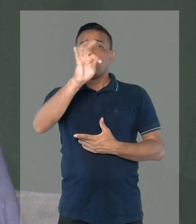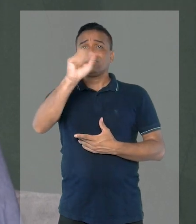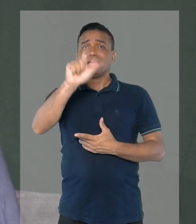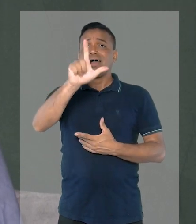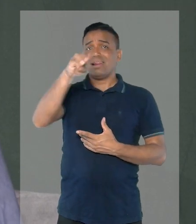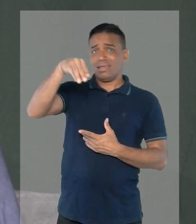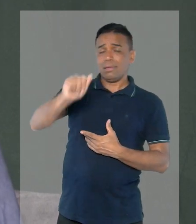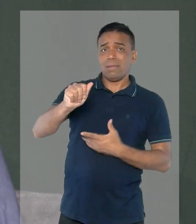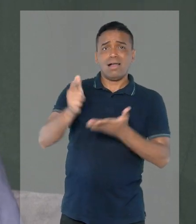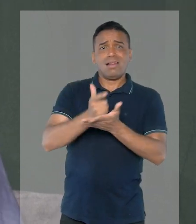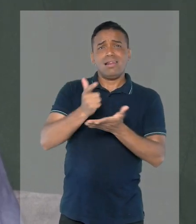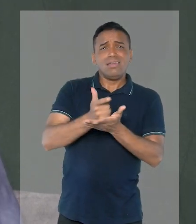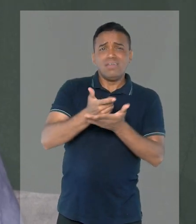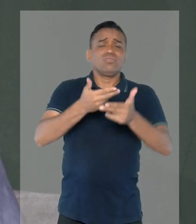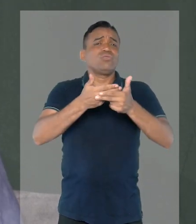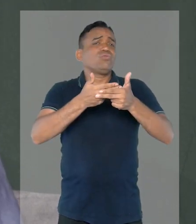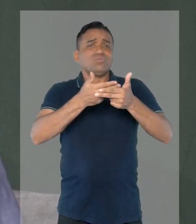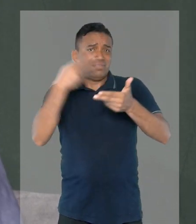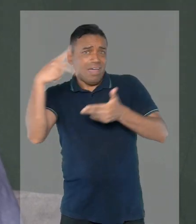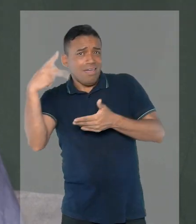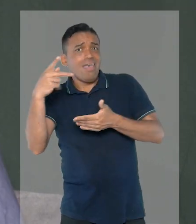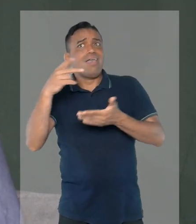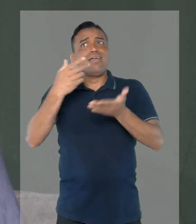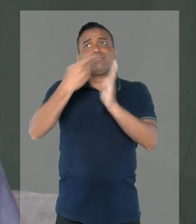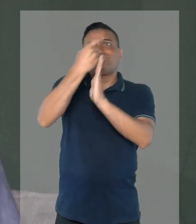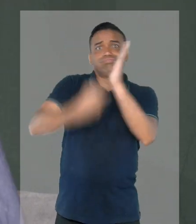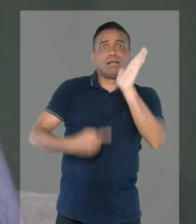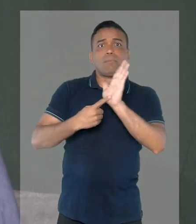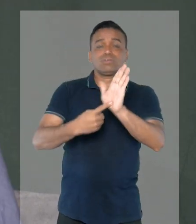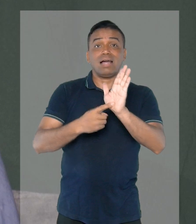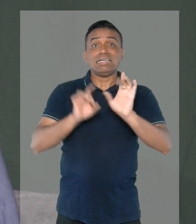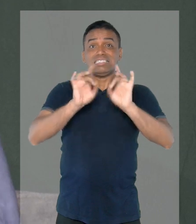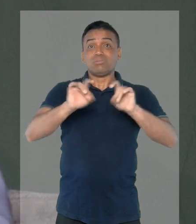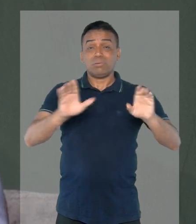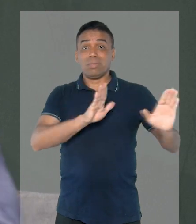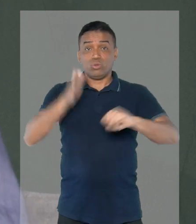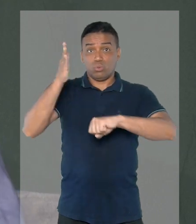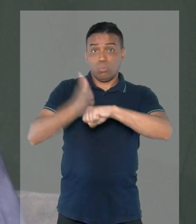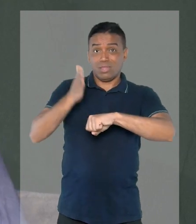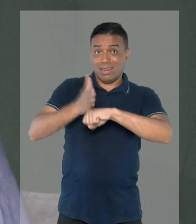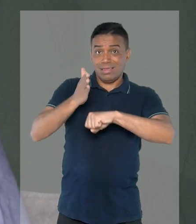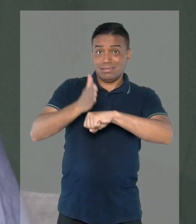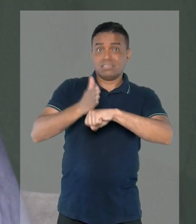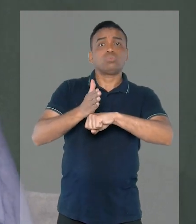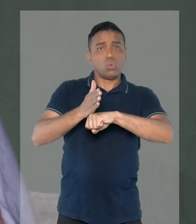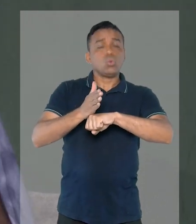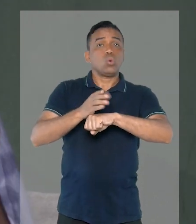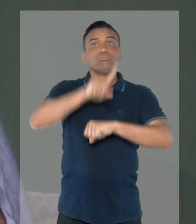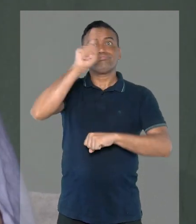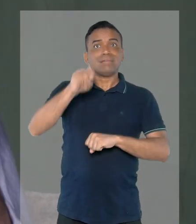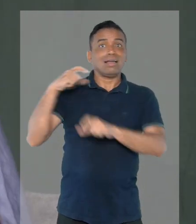num livro muito legal chamado Lira e Antilira, e o Costa Lima vai falar que, especialmente no modernismo, essa questão está muito colocada.